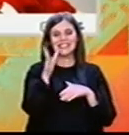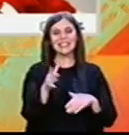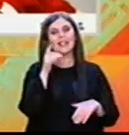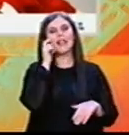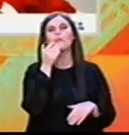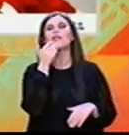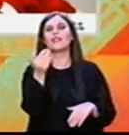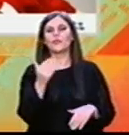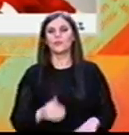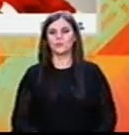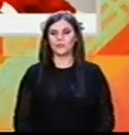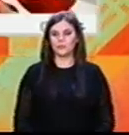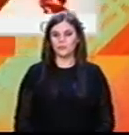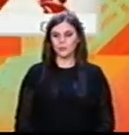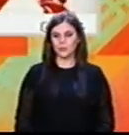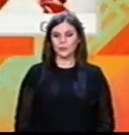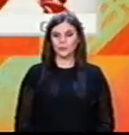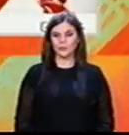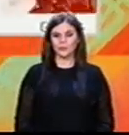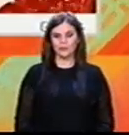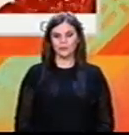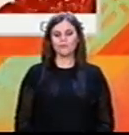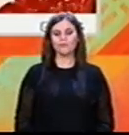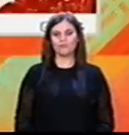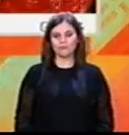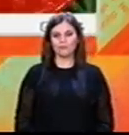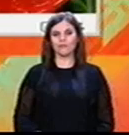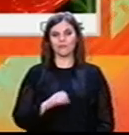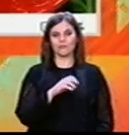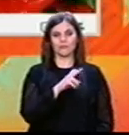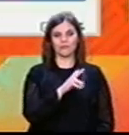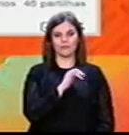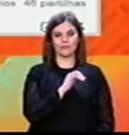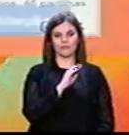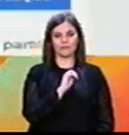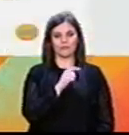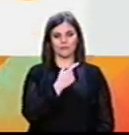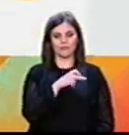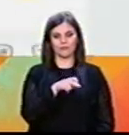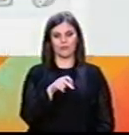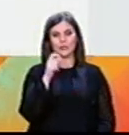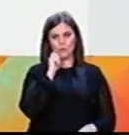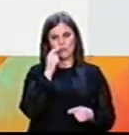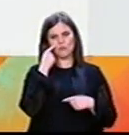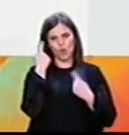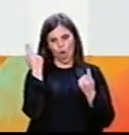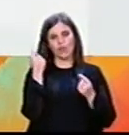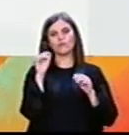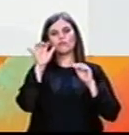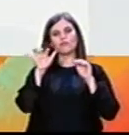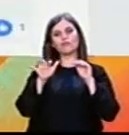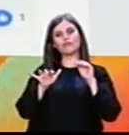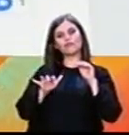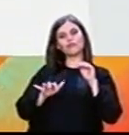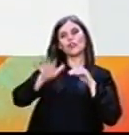pediu esta receita de hoje, para revelar. Sim, querida Cristina. Ah, filha, assim não conseguimos mostrar. Conseguimos. Ah, está mais para baixo? Mais para